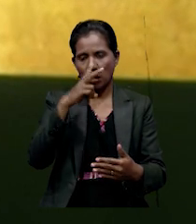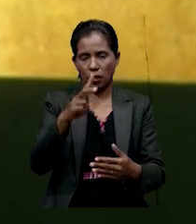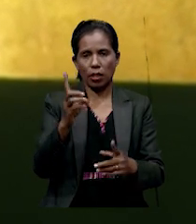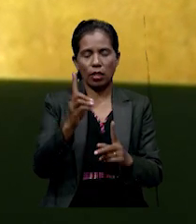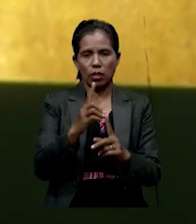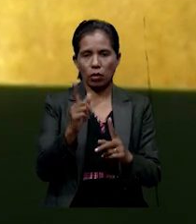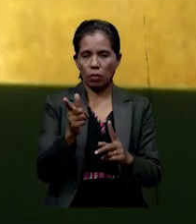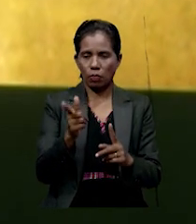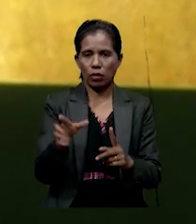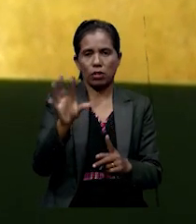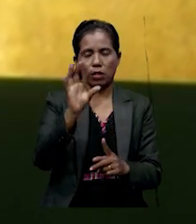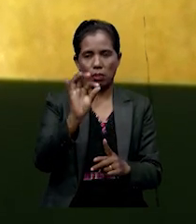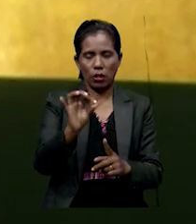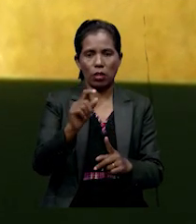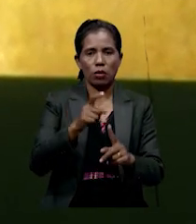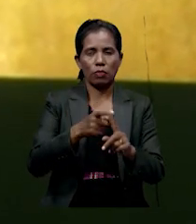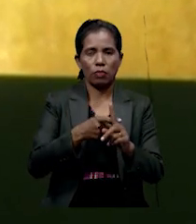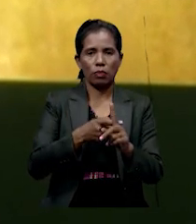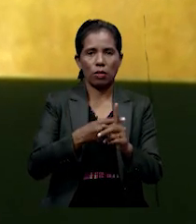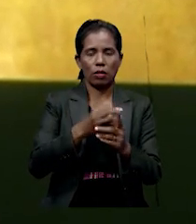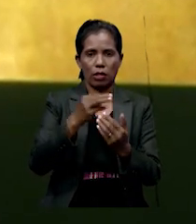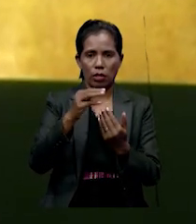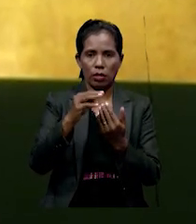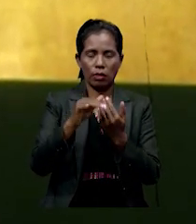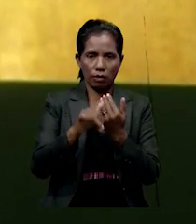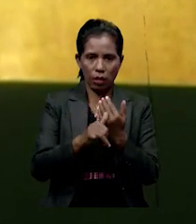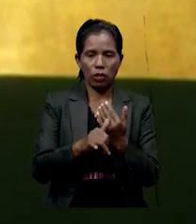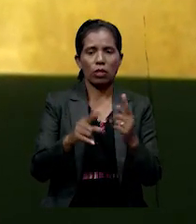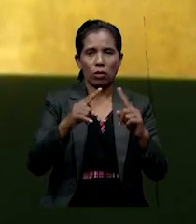29 de maio, mai toi agora ne,